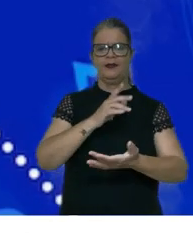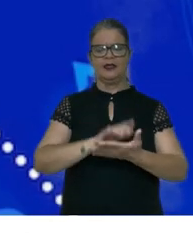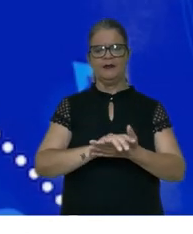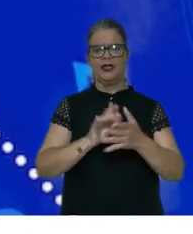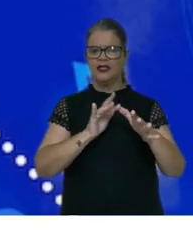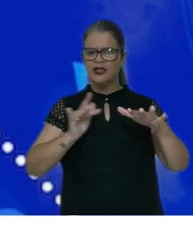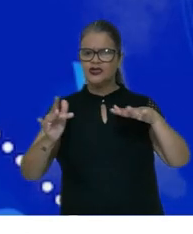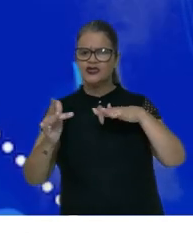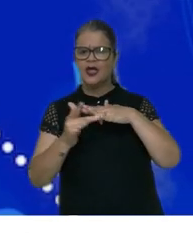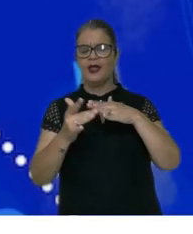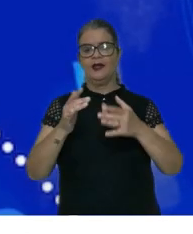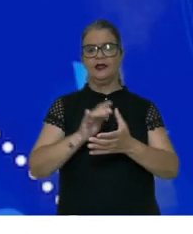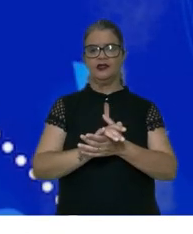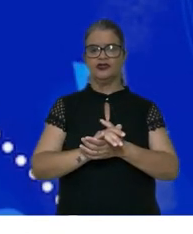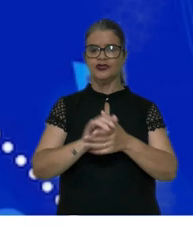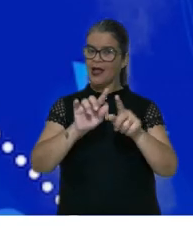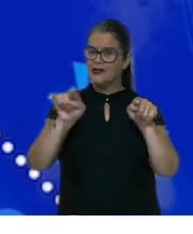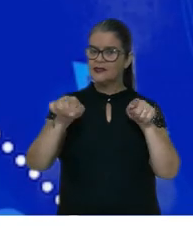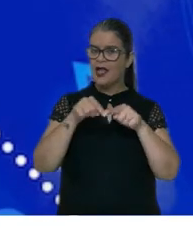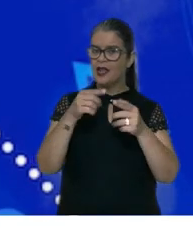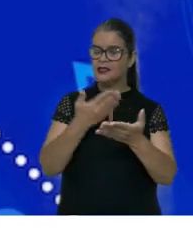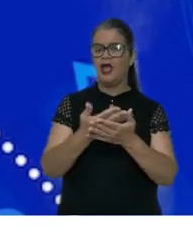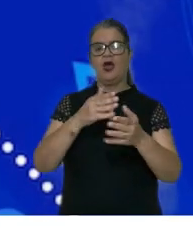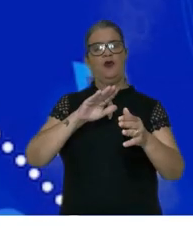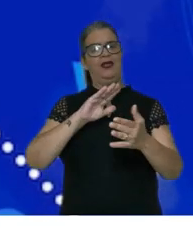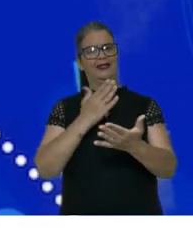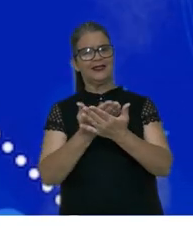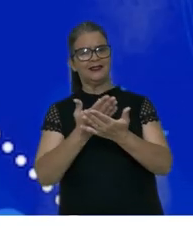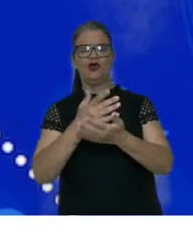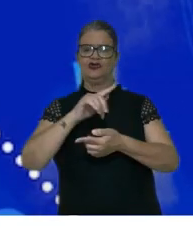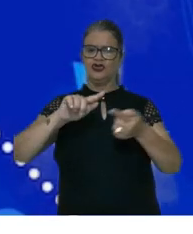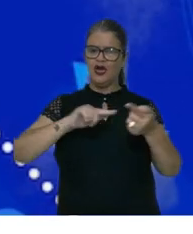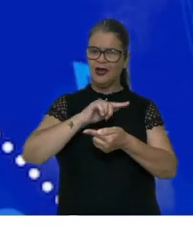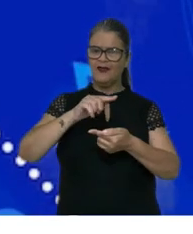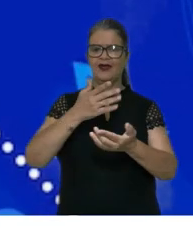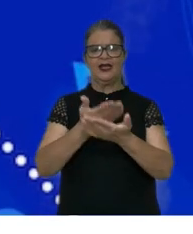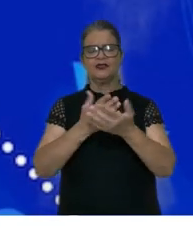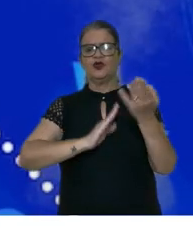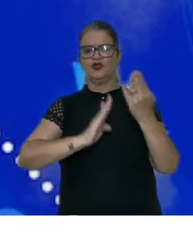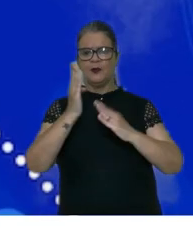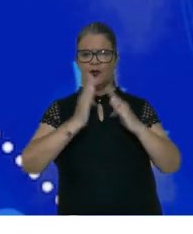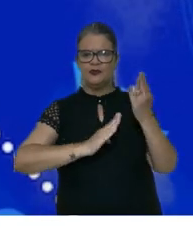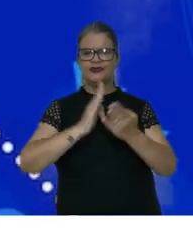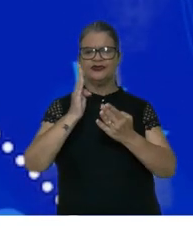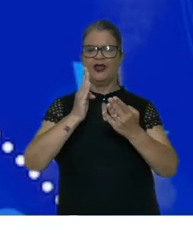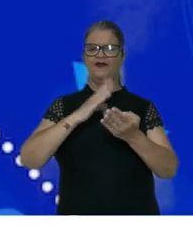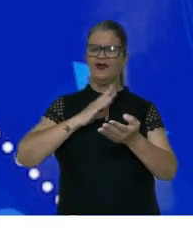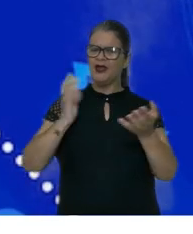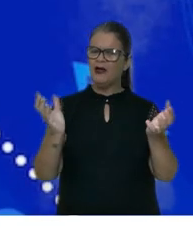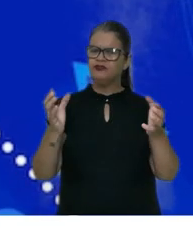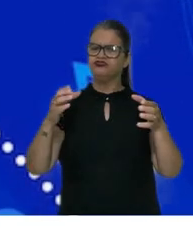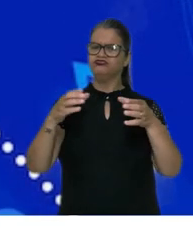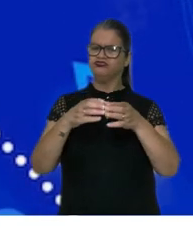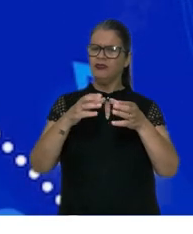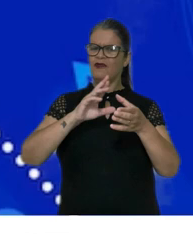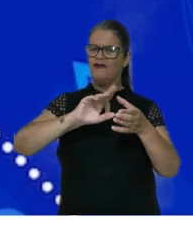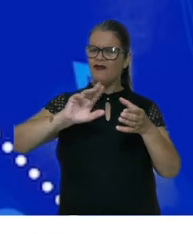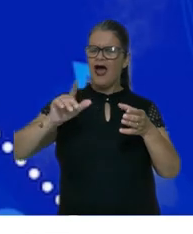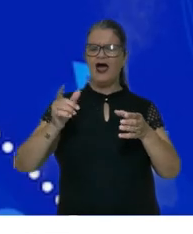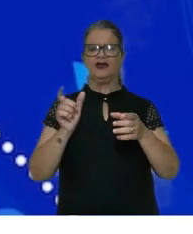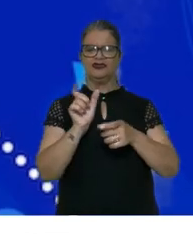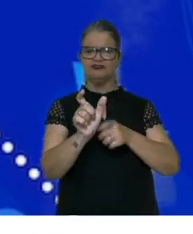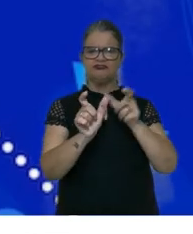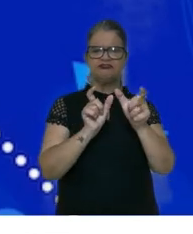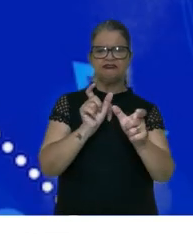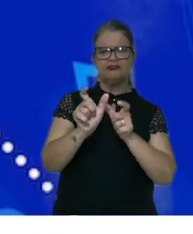redes sociais, na sala de aula, nas aulas de geografia, nas aulas de biologia, e fica um conjunto de termos, de